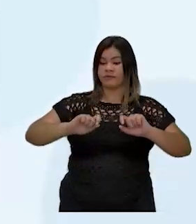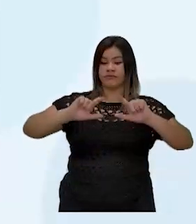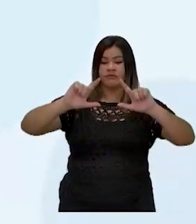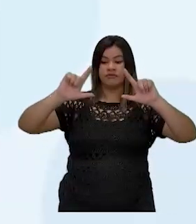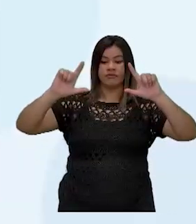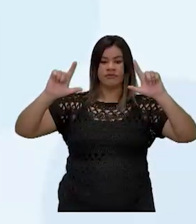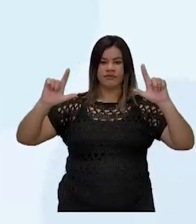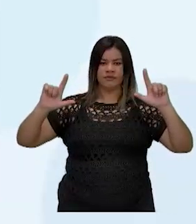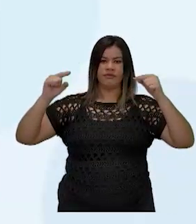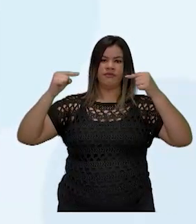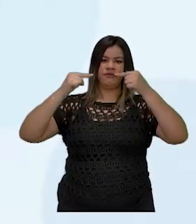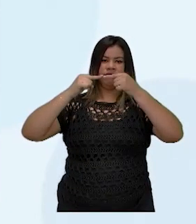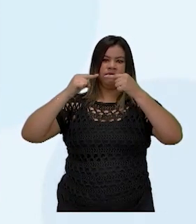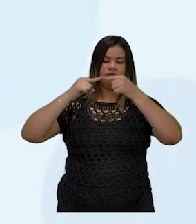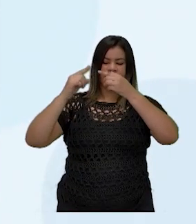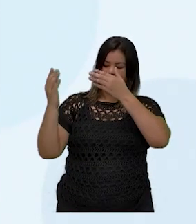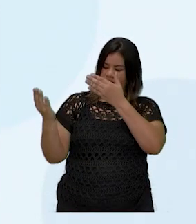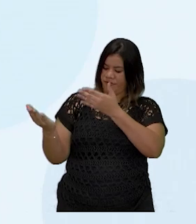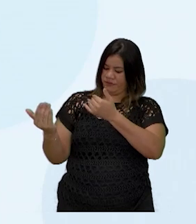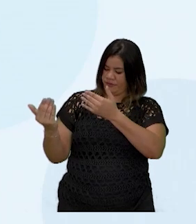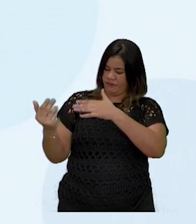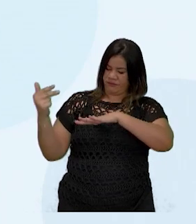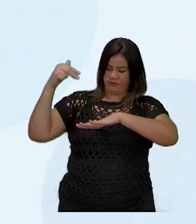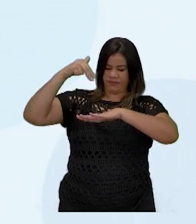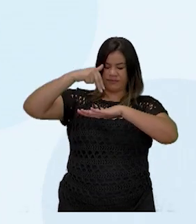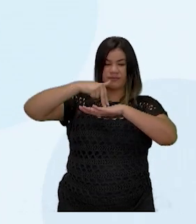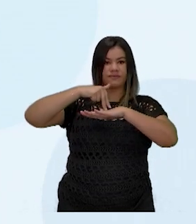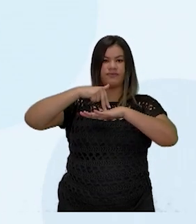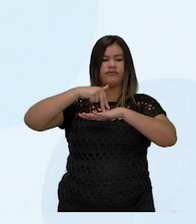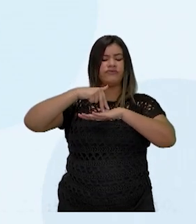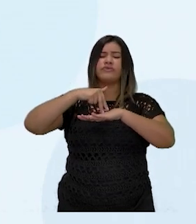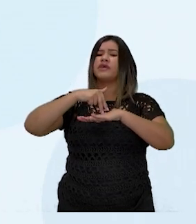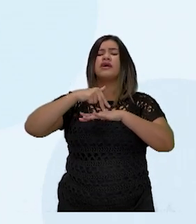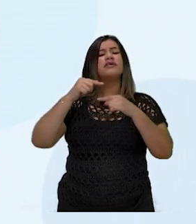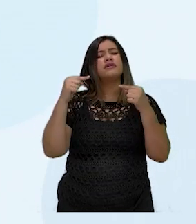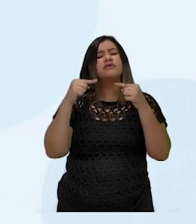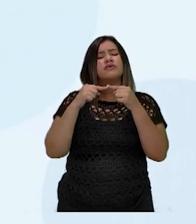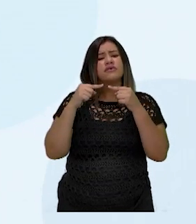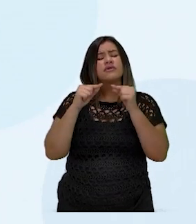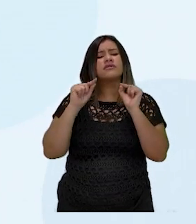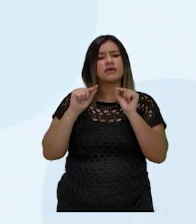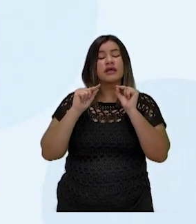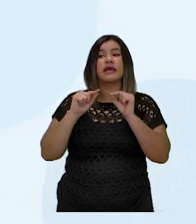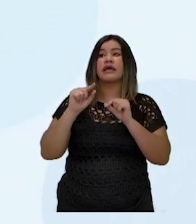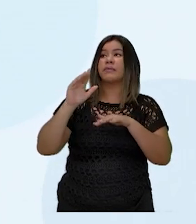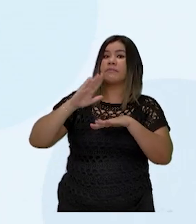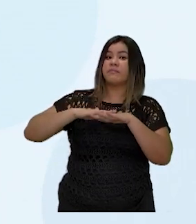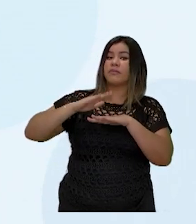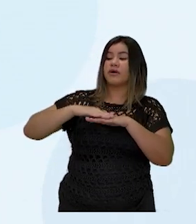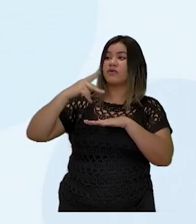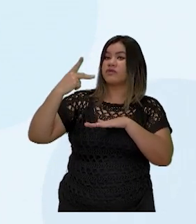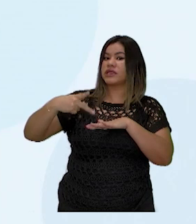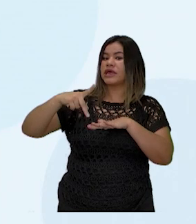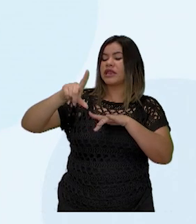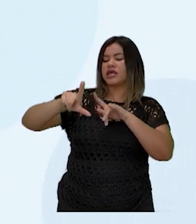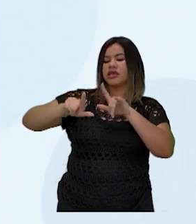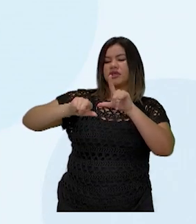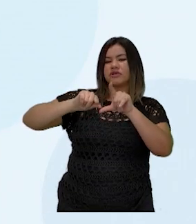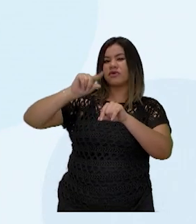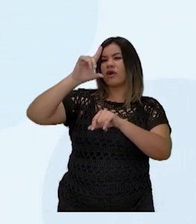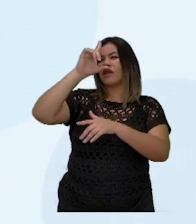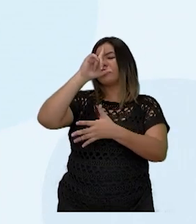presentes, porque é essa combinação entre forma e conteúdo que favorece, mais